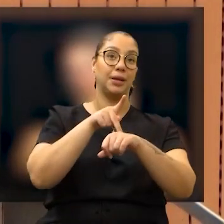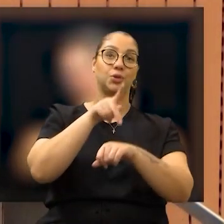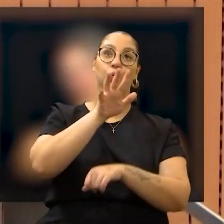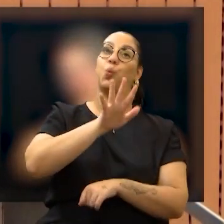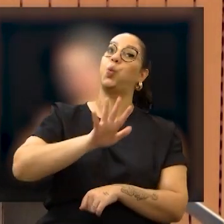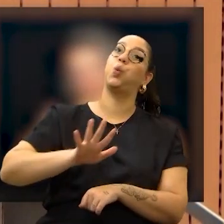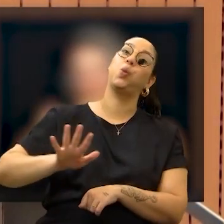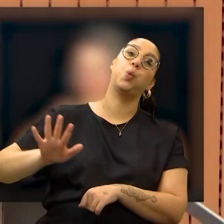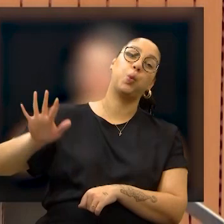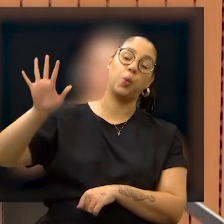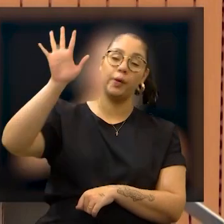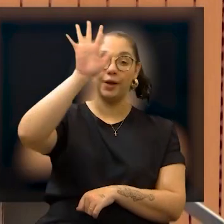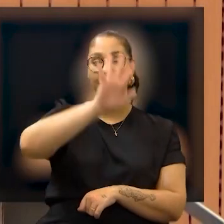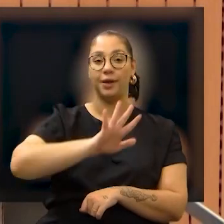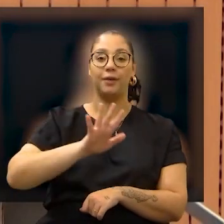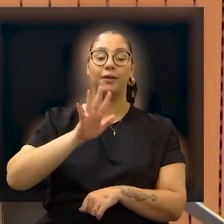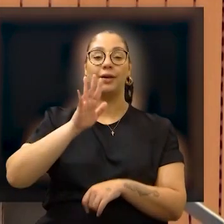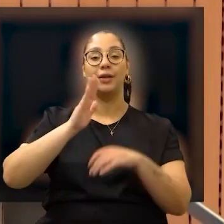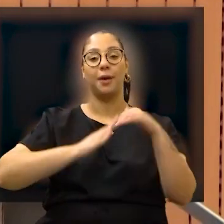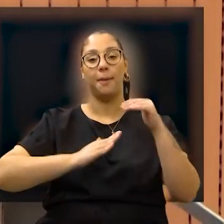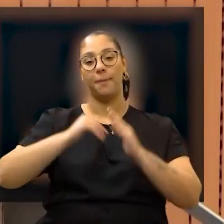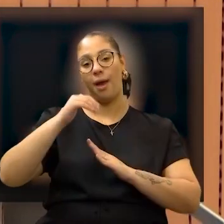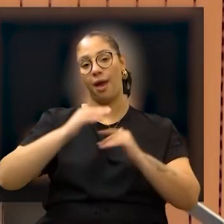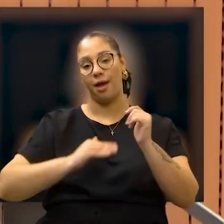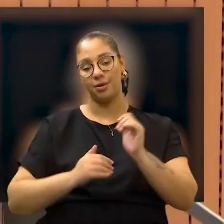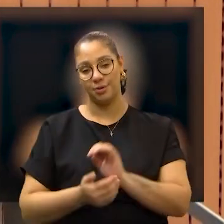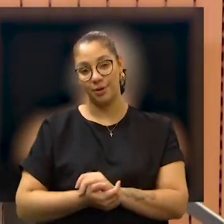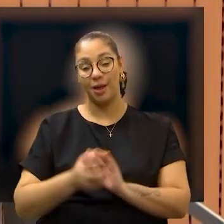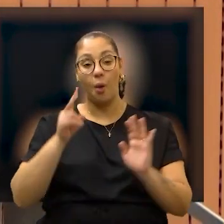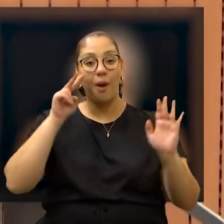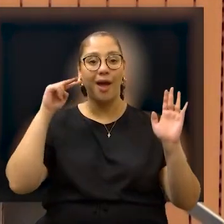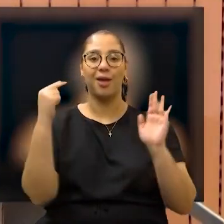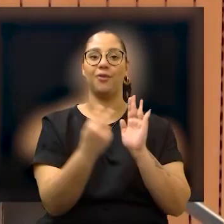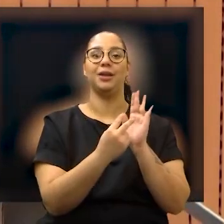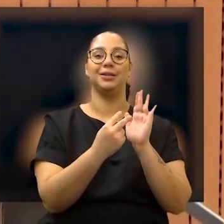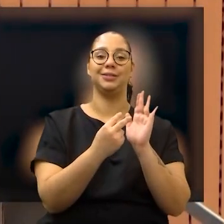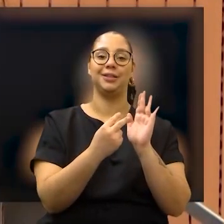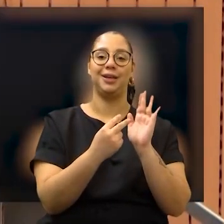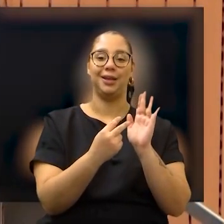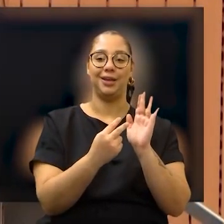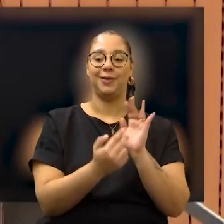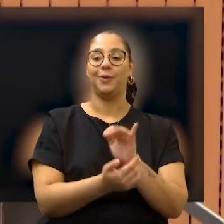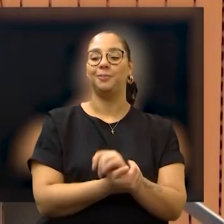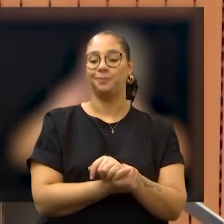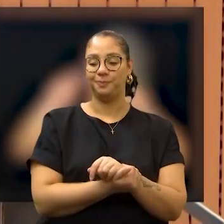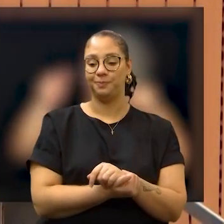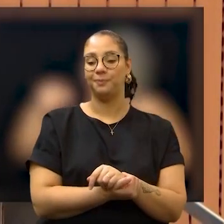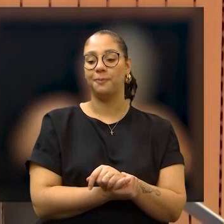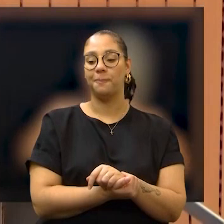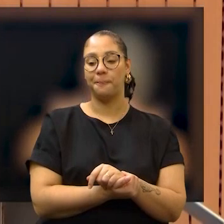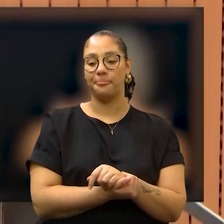nesse país todo e no mundo todo que faz. Então, receber o reconhecimento